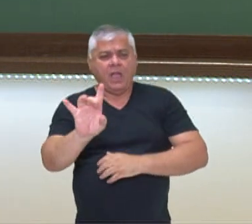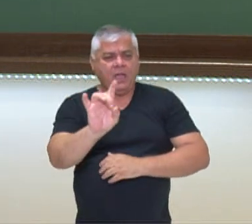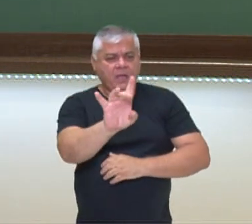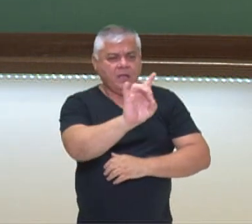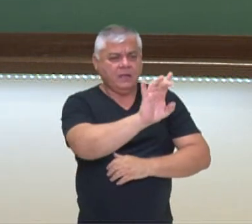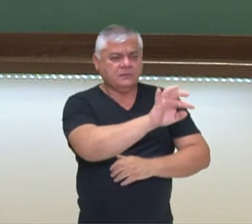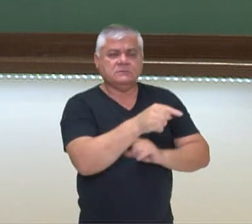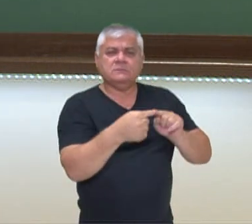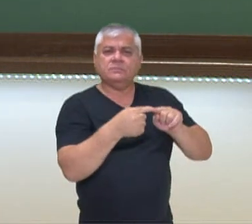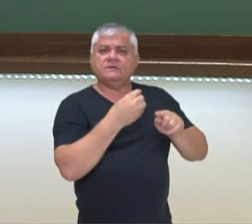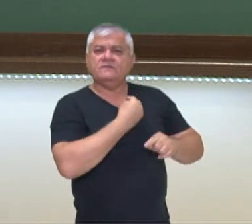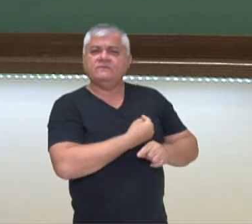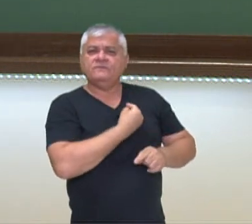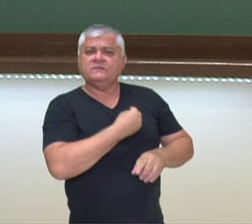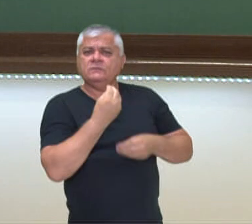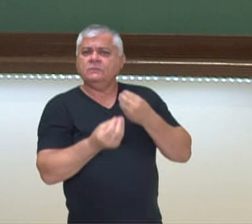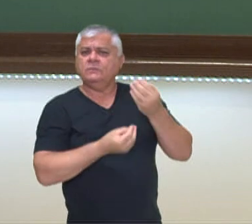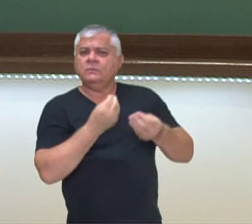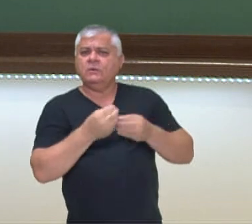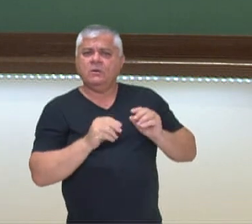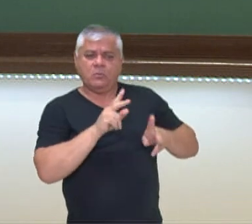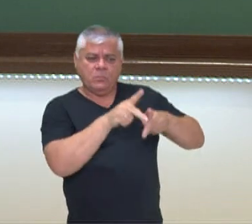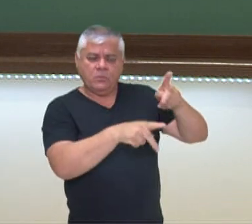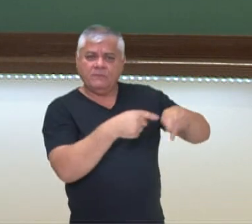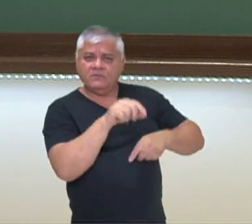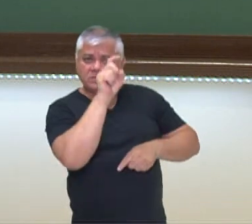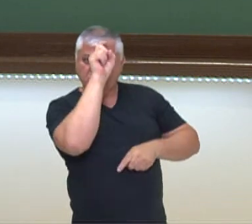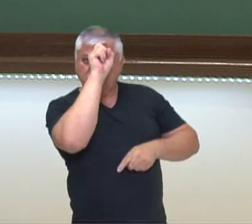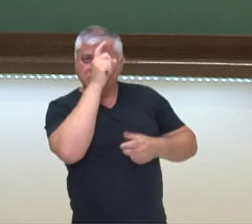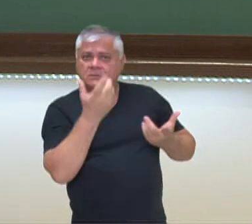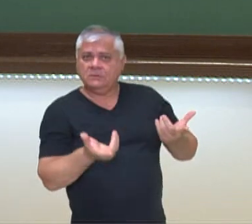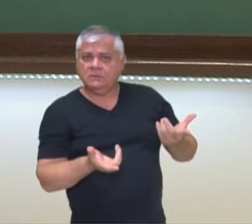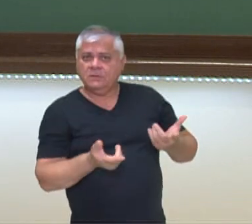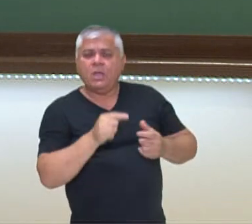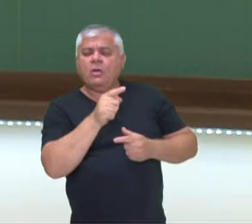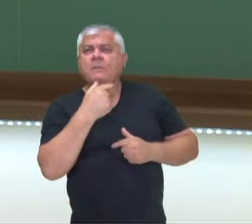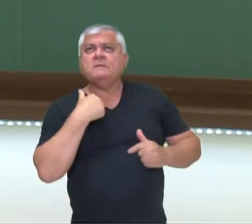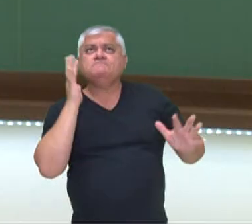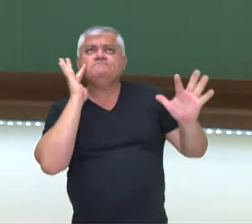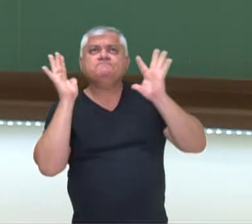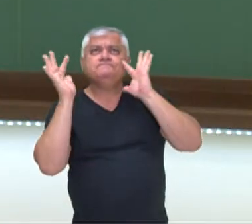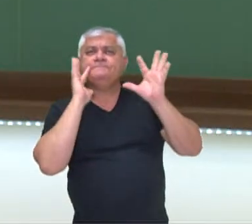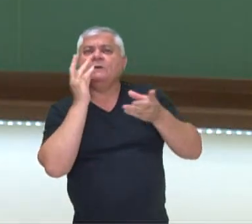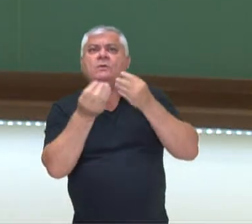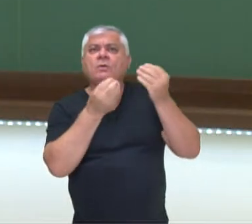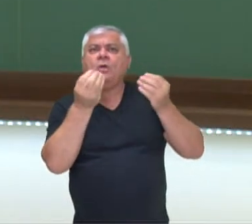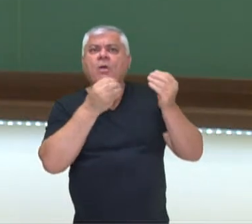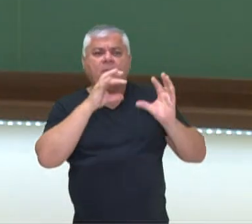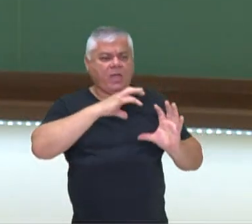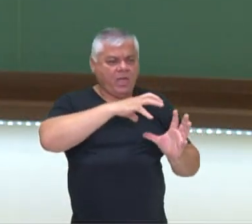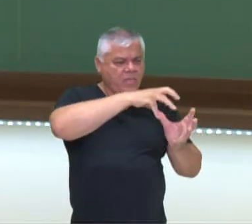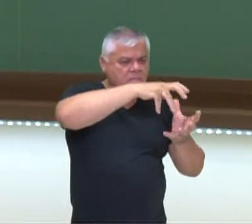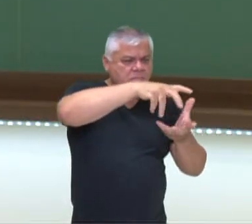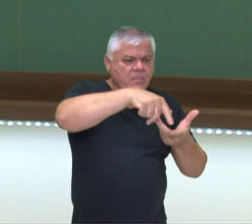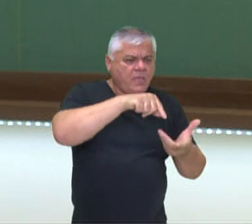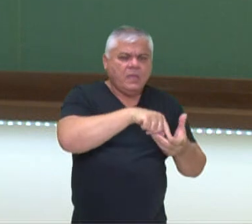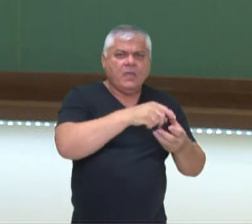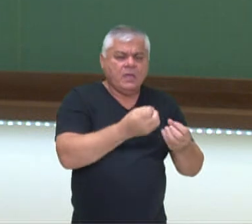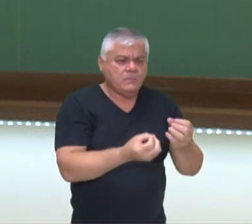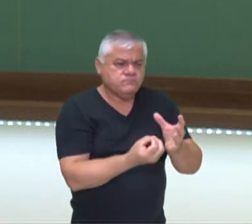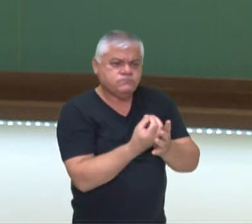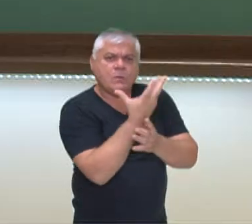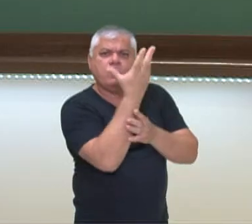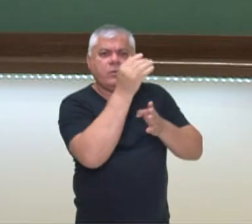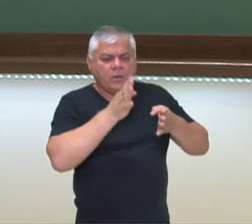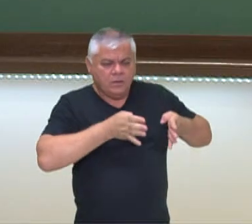da vida do povo egípcio? Como que era o imaginário deles e sobre como a terra foi criada? Como que foi inventado o